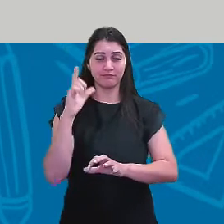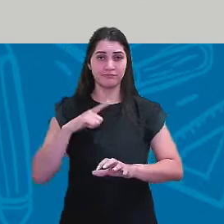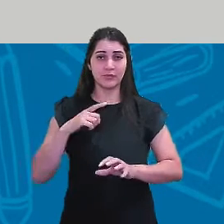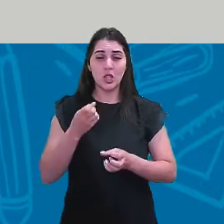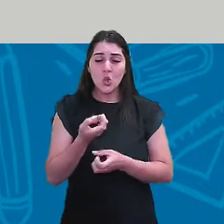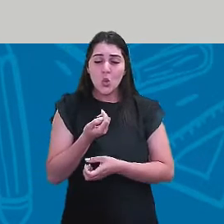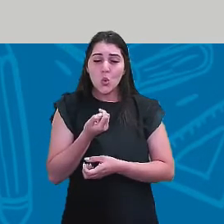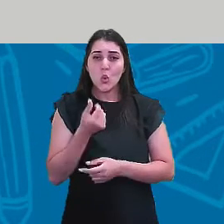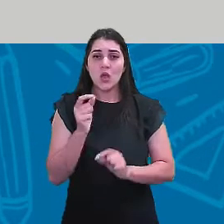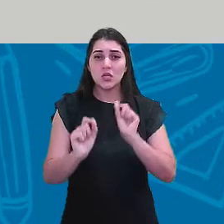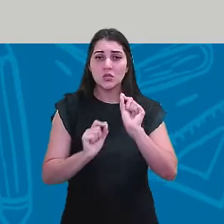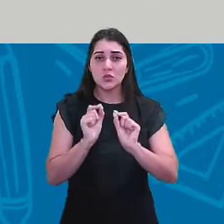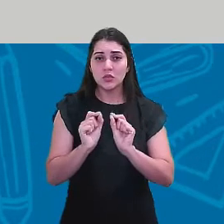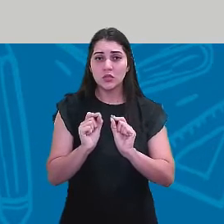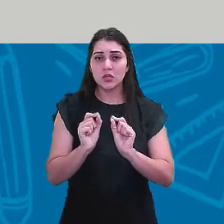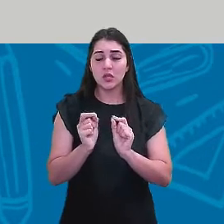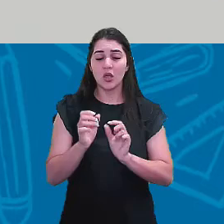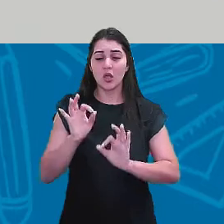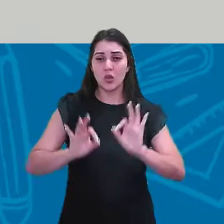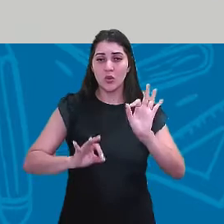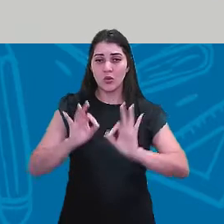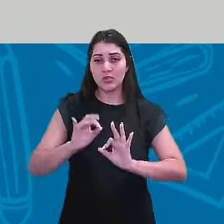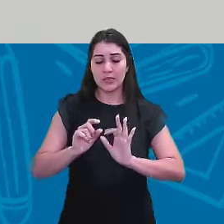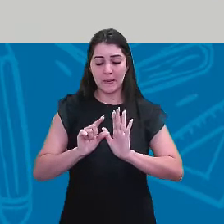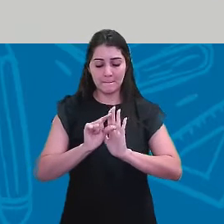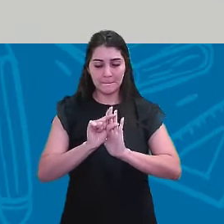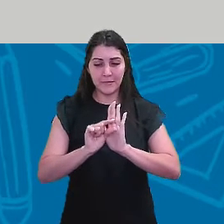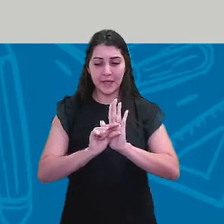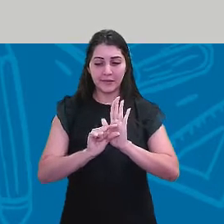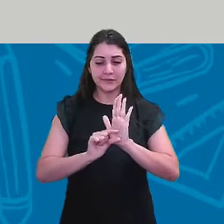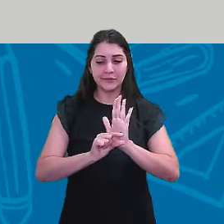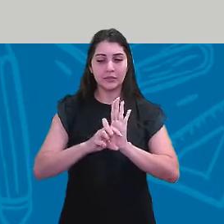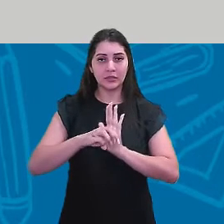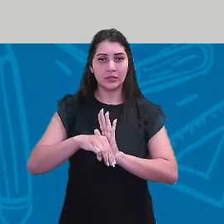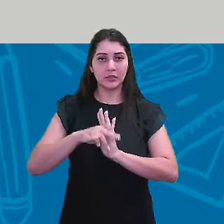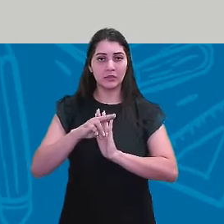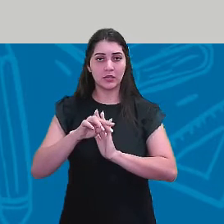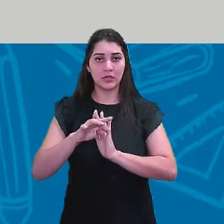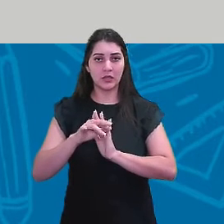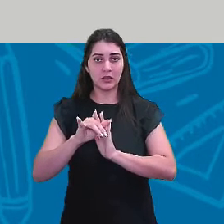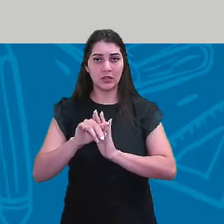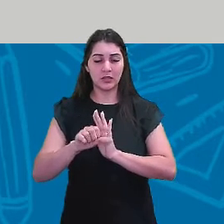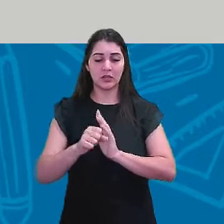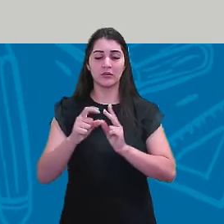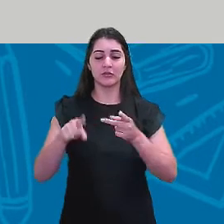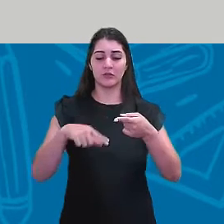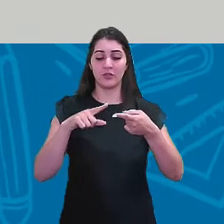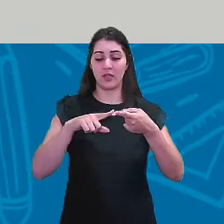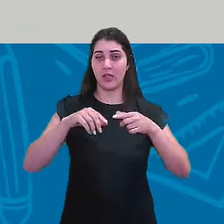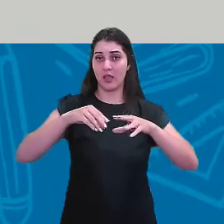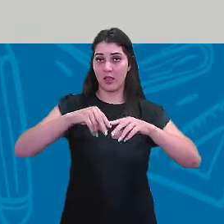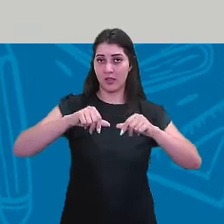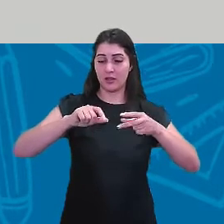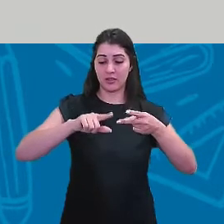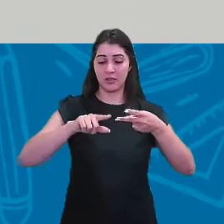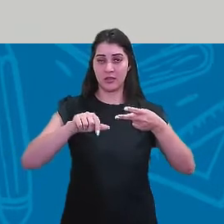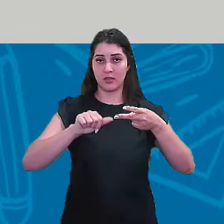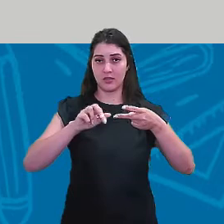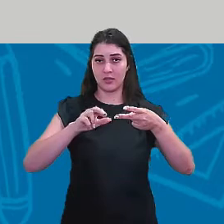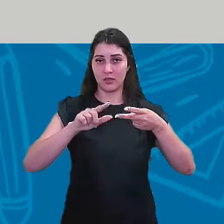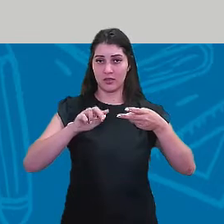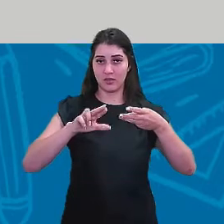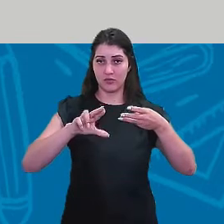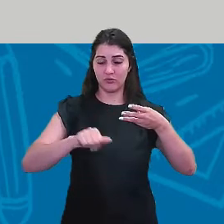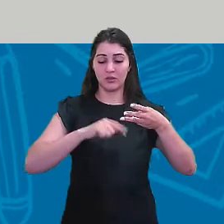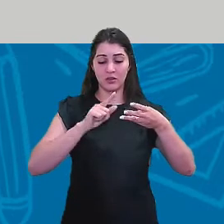que totalmente formada de partículas minerais, como areia, argila e pequenos fragmentos de rocha, tá